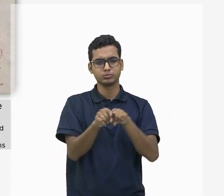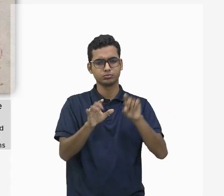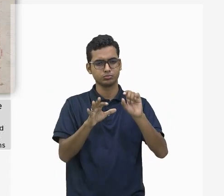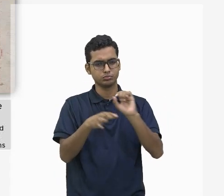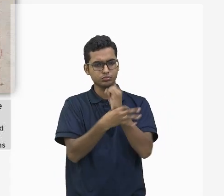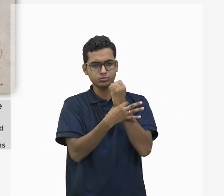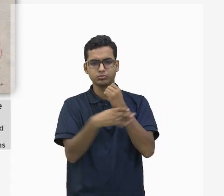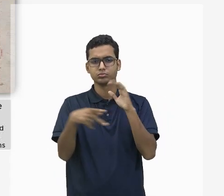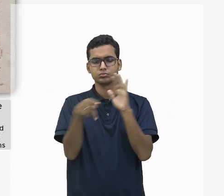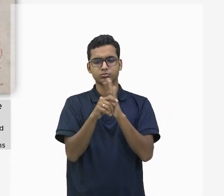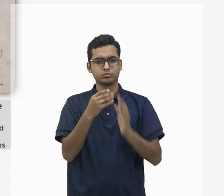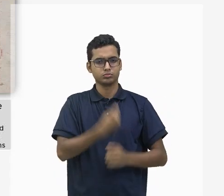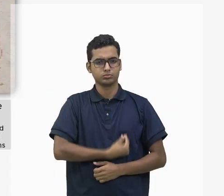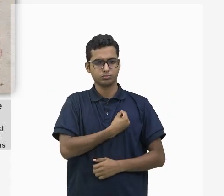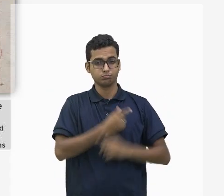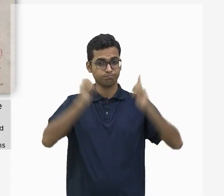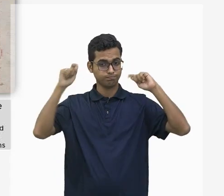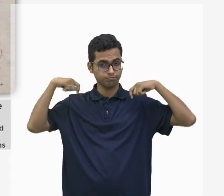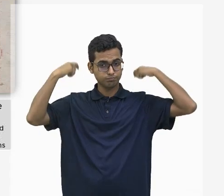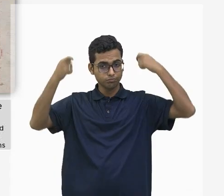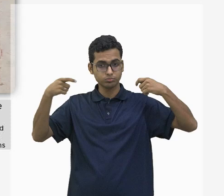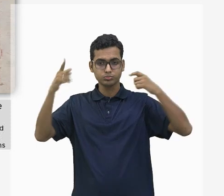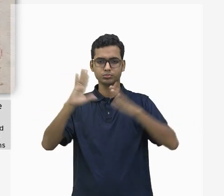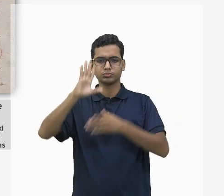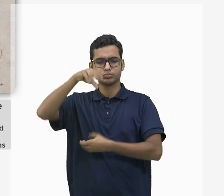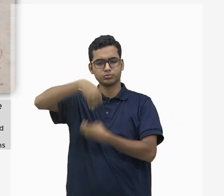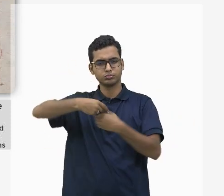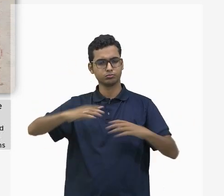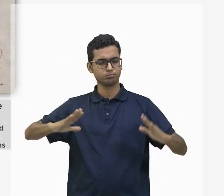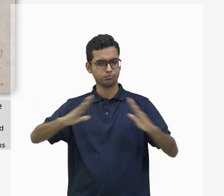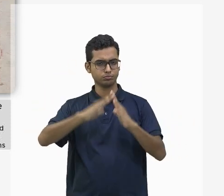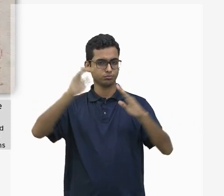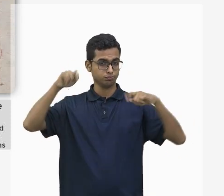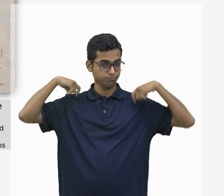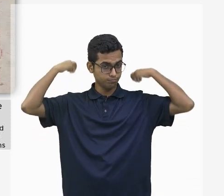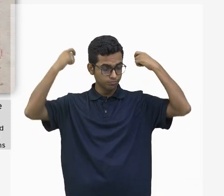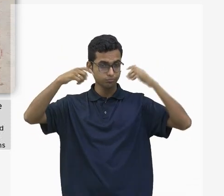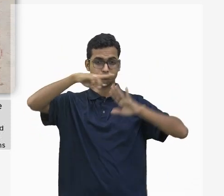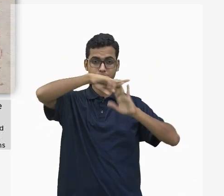dos monastérios. Essa regra, ela serviu de